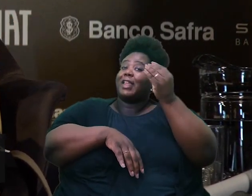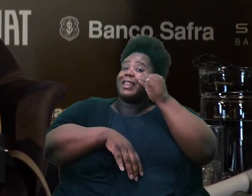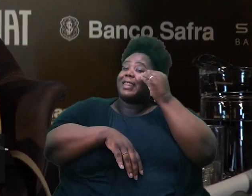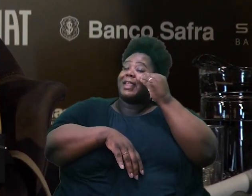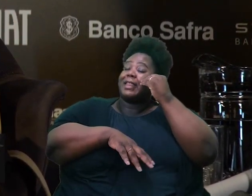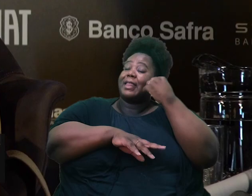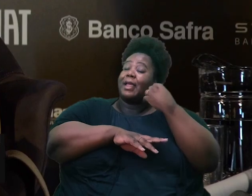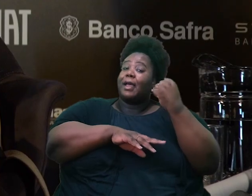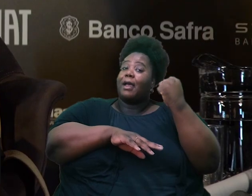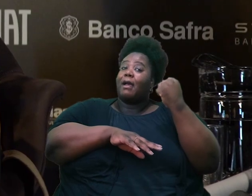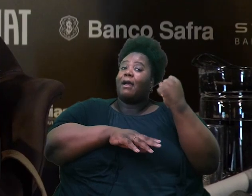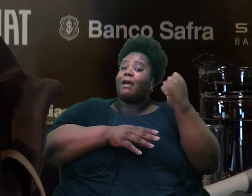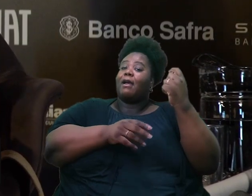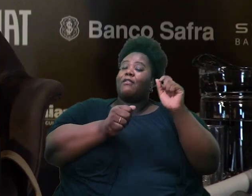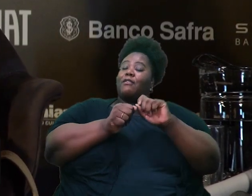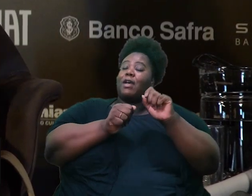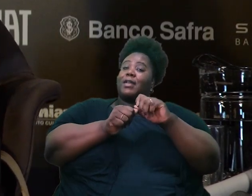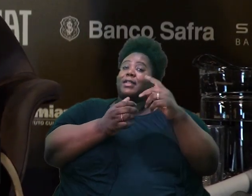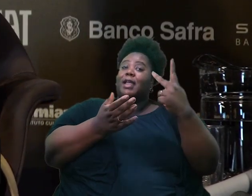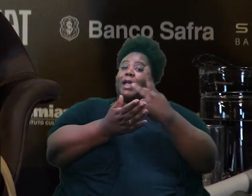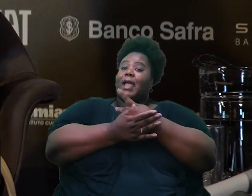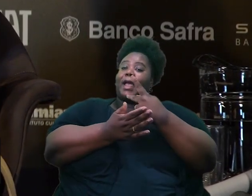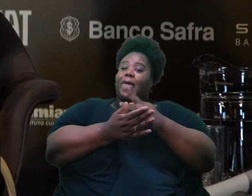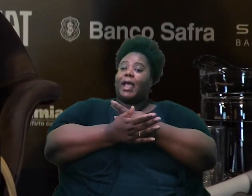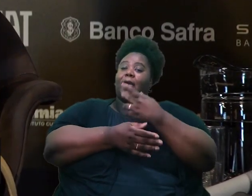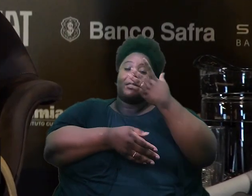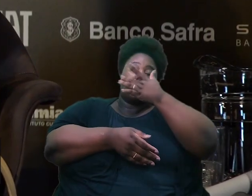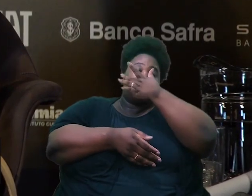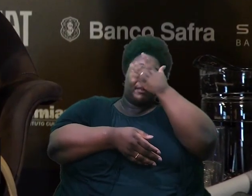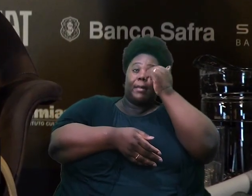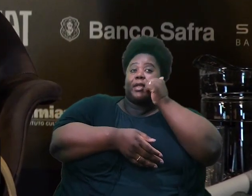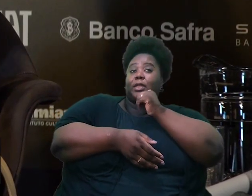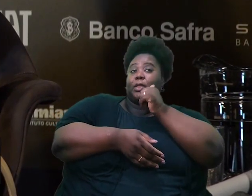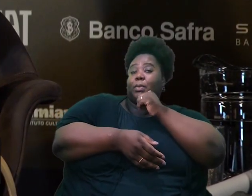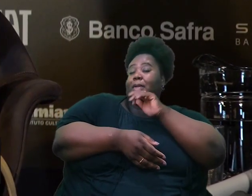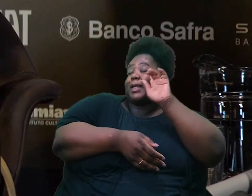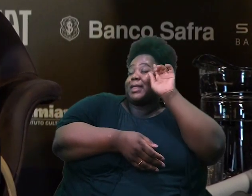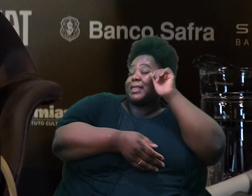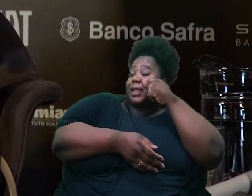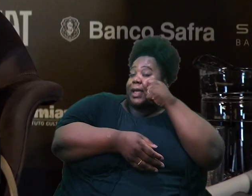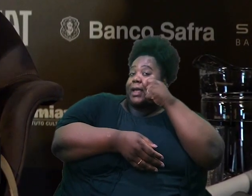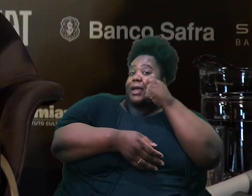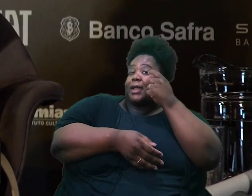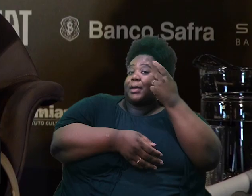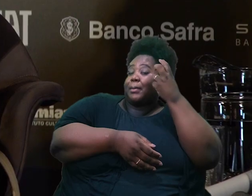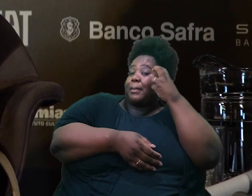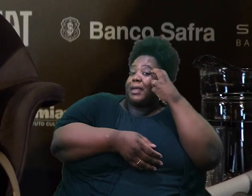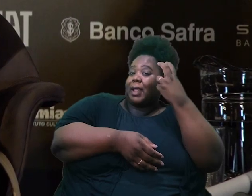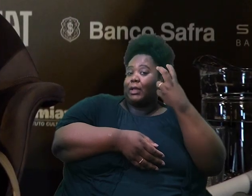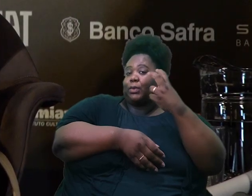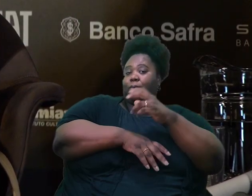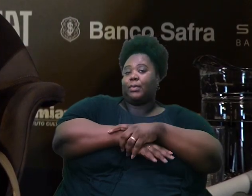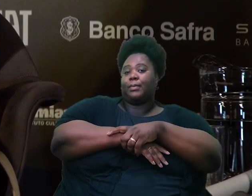sabotar, no meu caso, uma mulher negra intelectual.